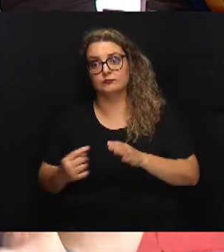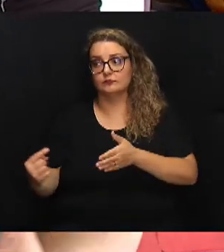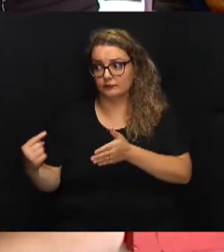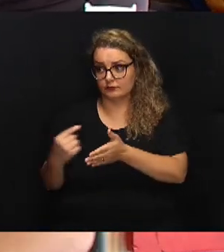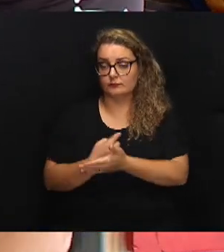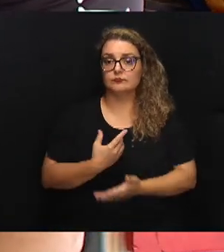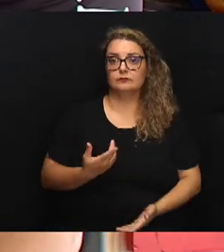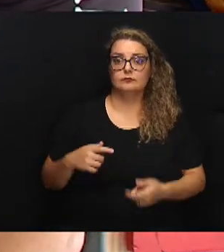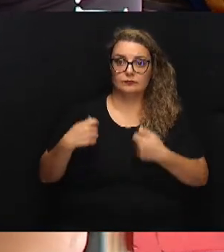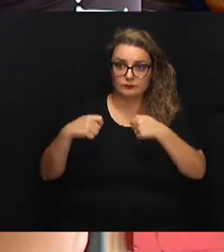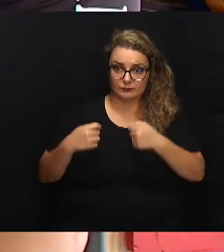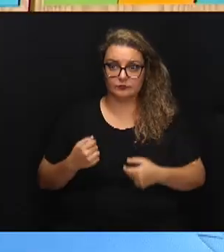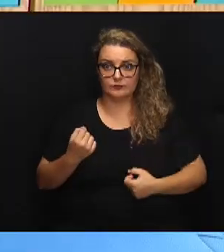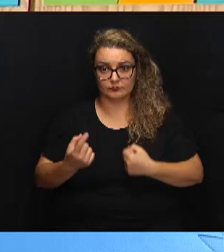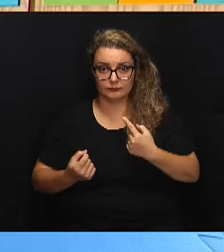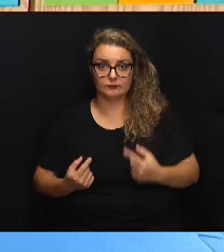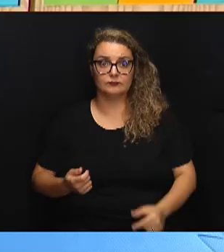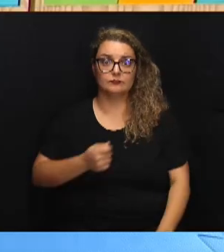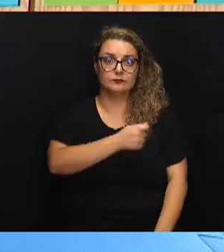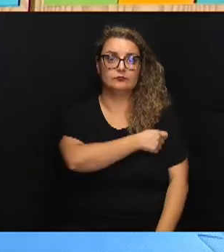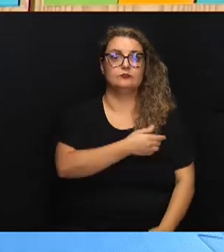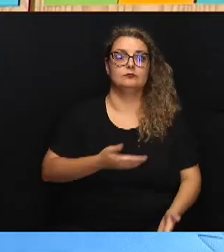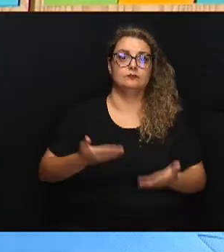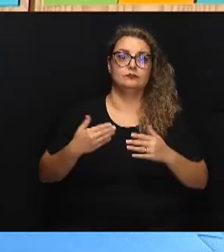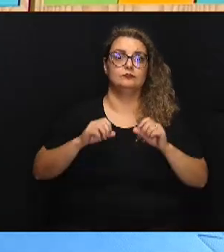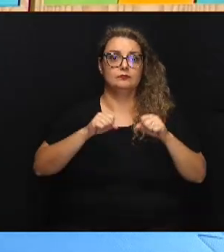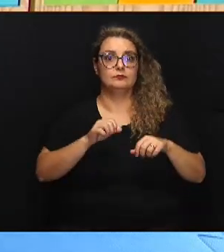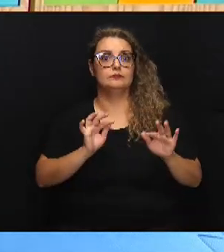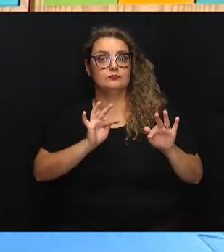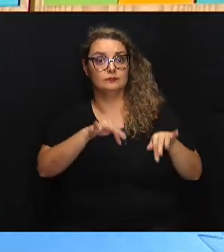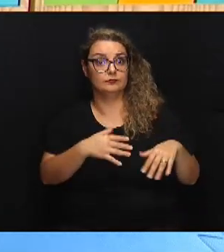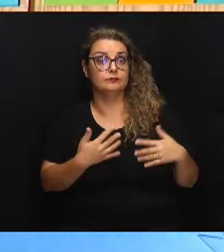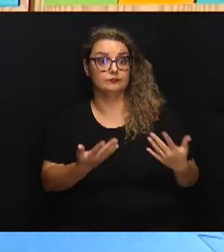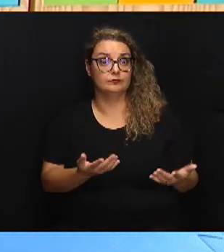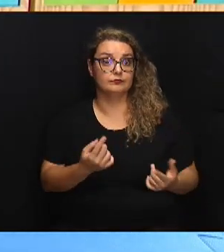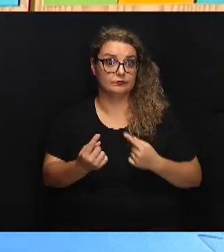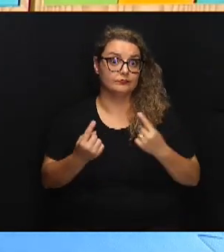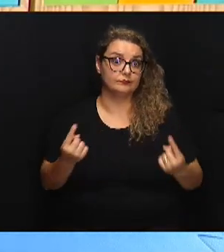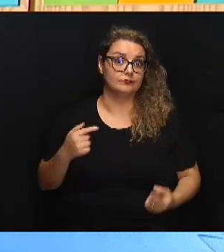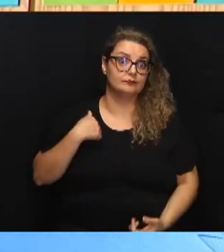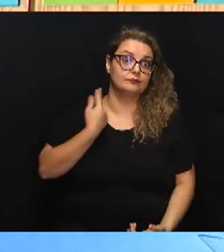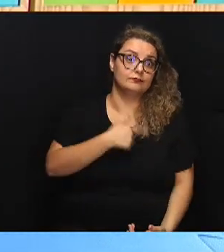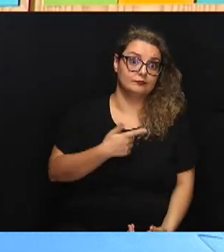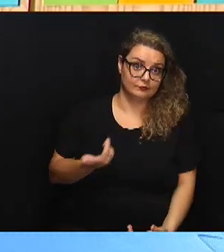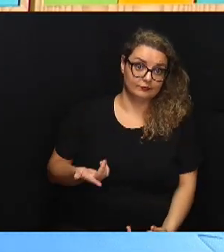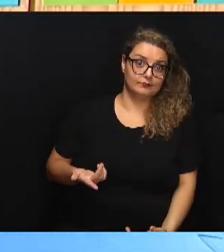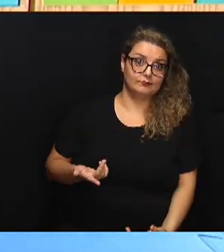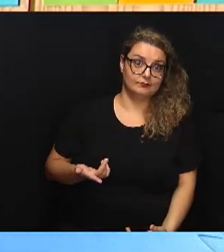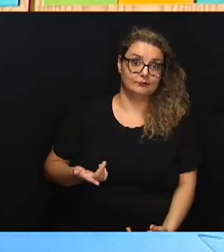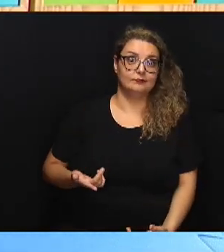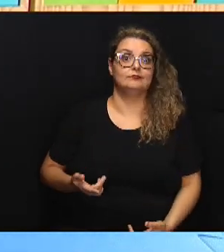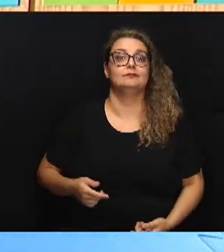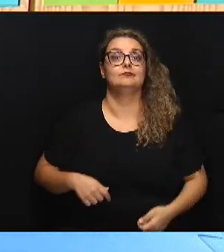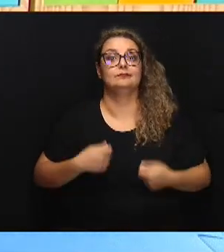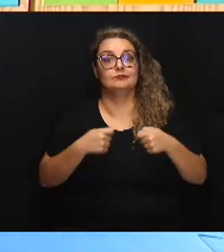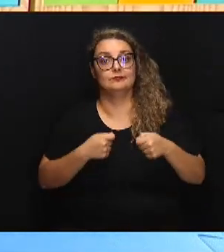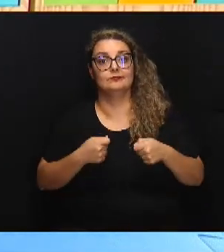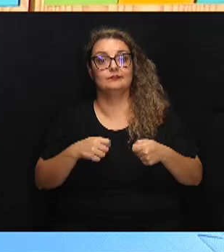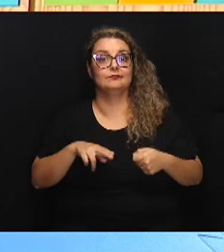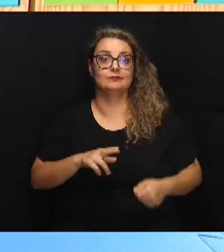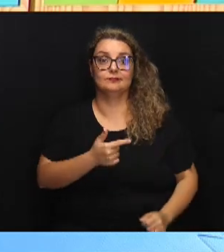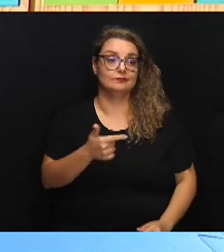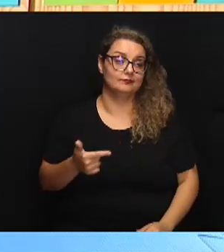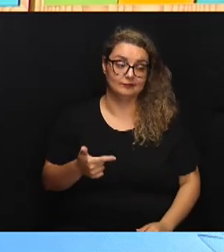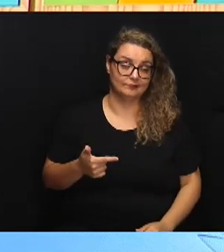das necessidades que alguns alunos trazem também. Sim. No final das contas, cada um de nós, com necessidades especiais ou não, tem